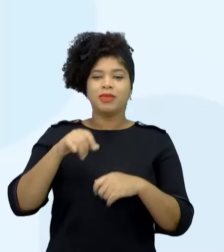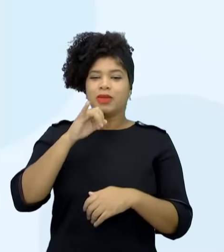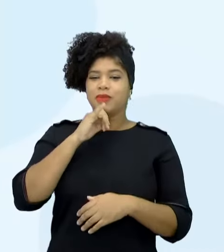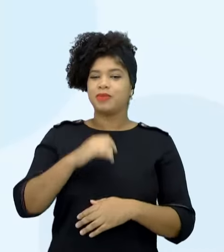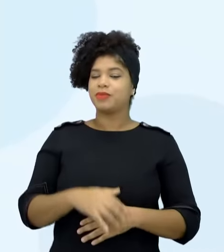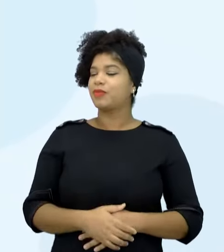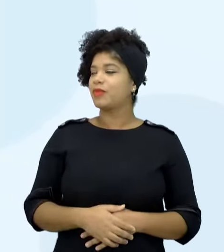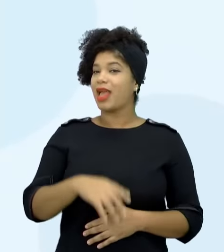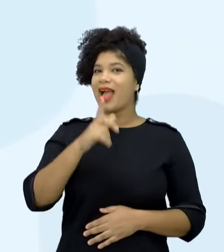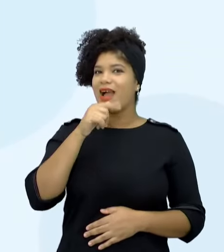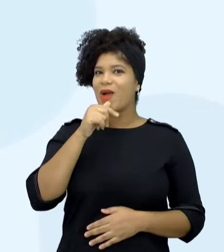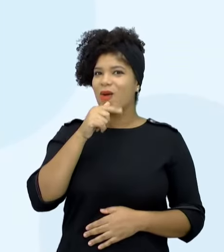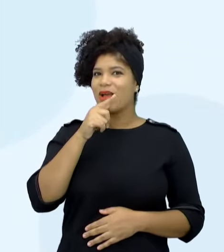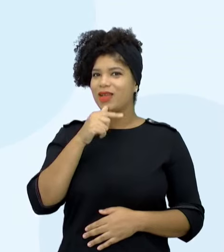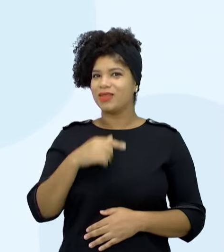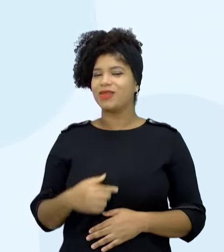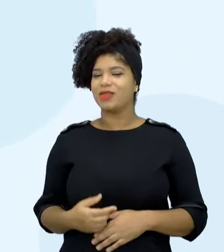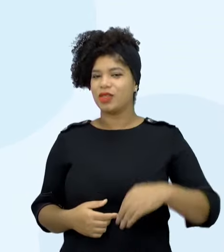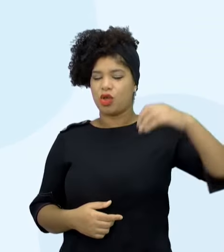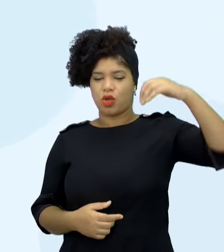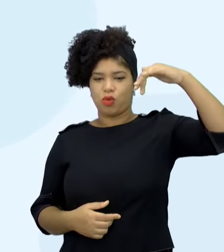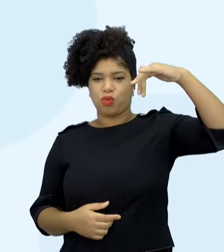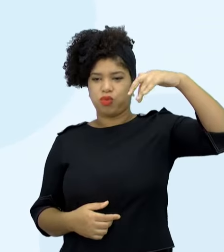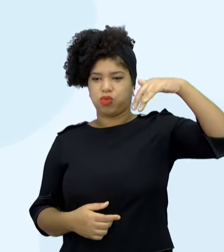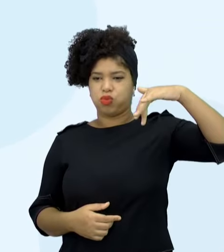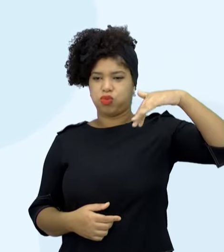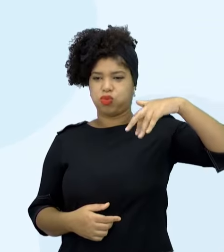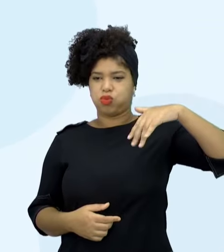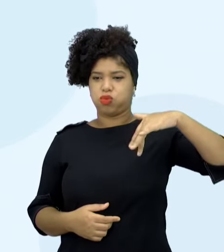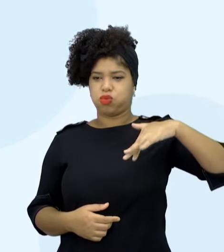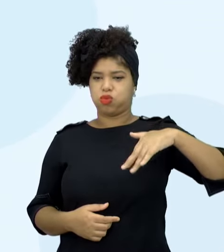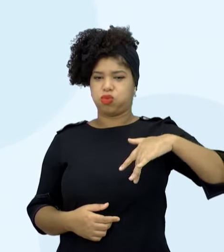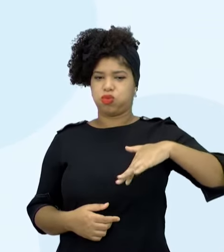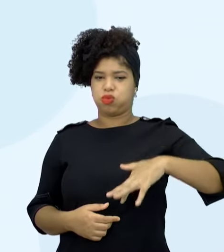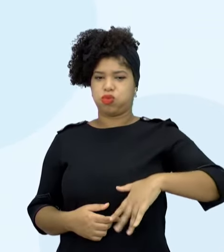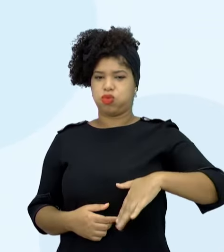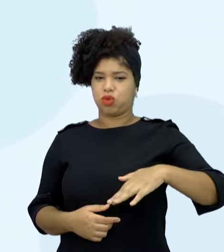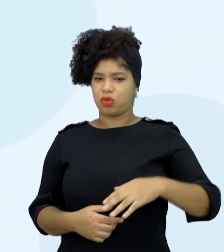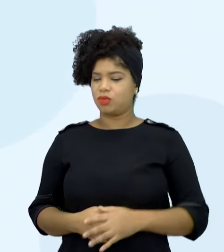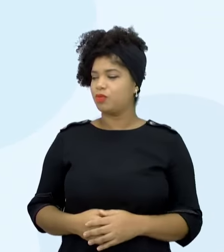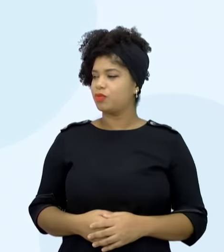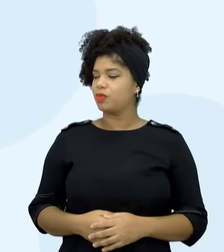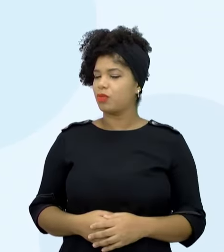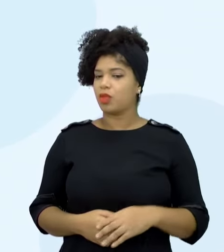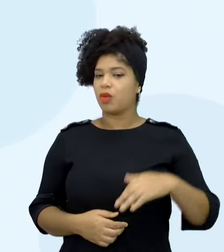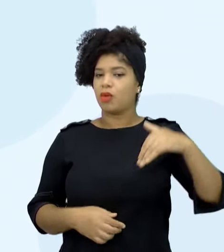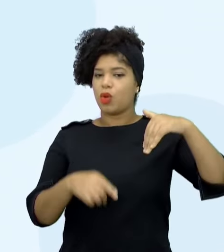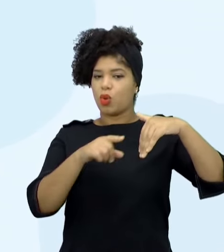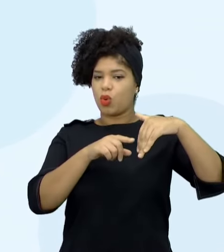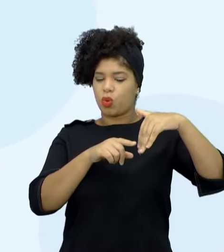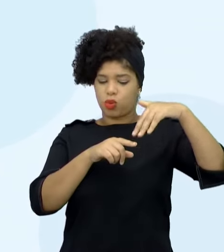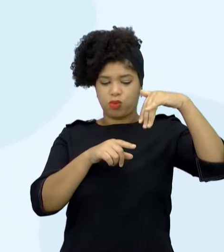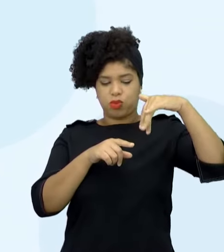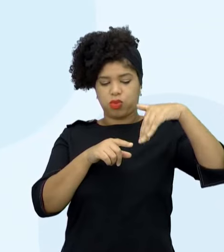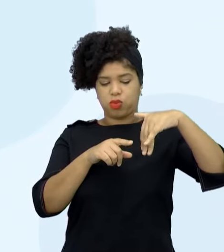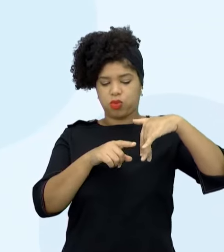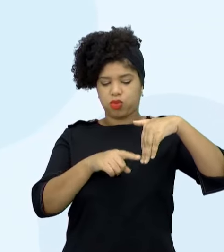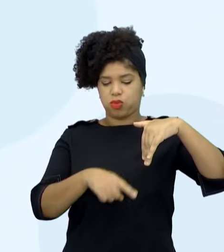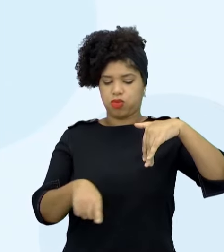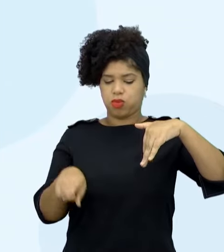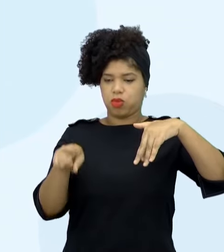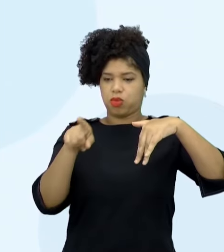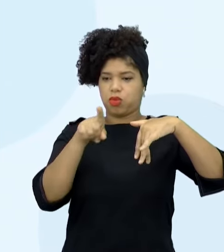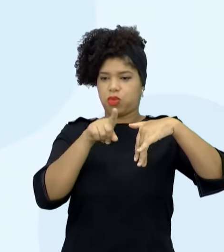queda d'água, que você tem aqui, né? A queda que faz aqui também um movimento de rotação e tal, tem a energia cinética